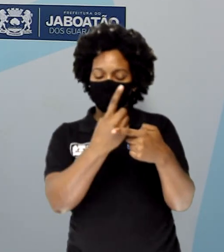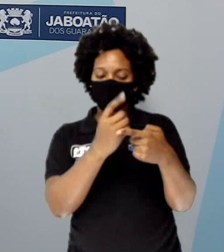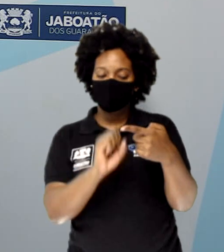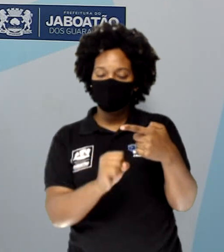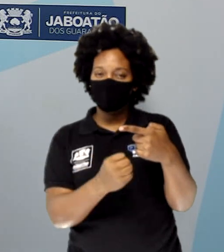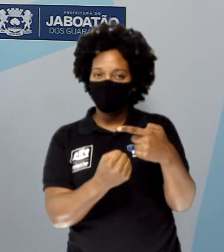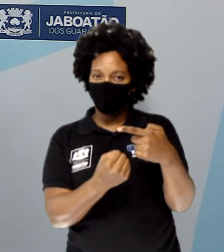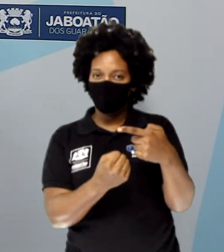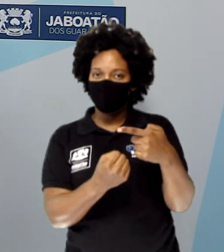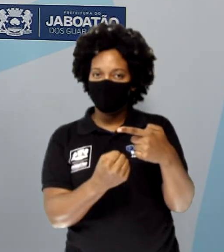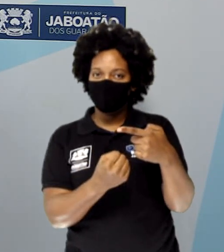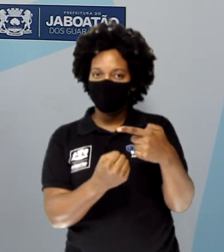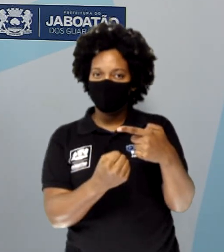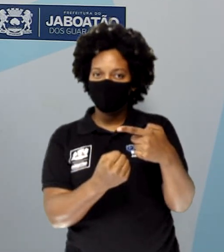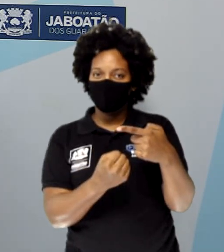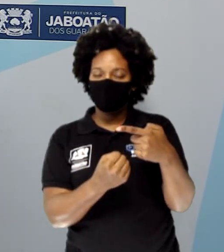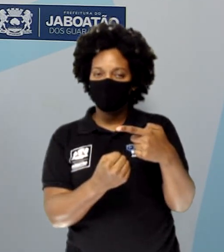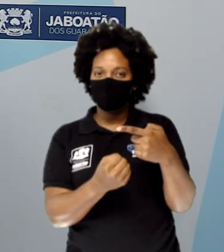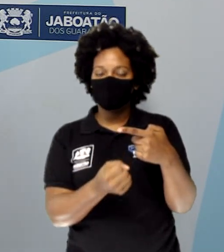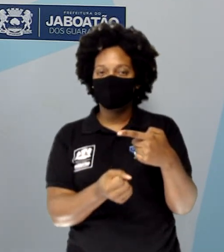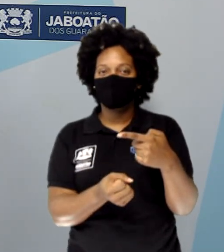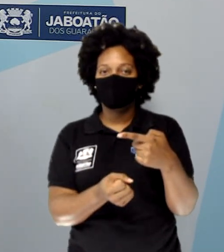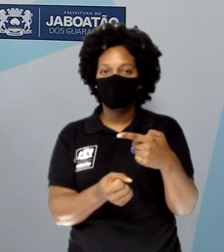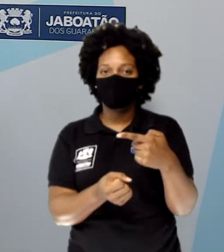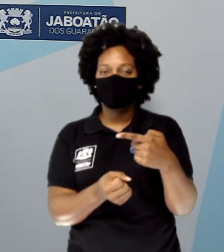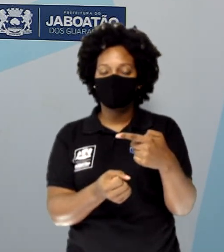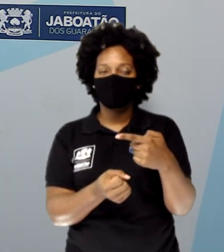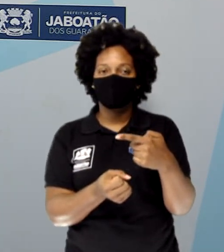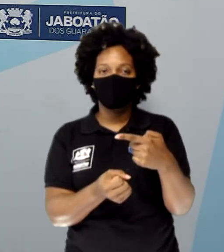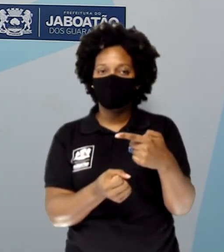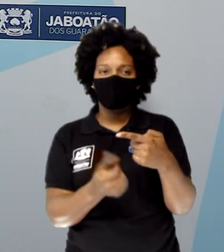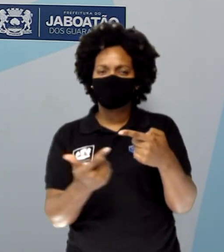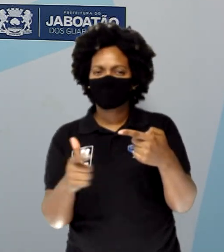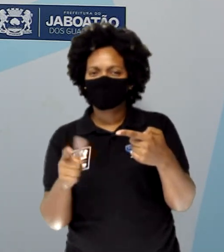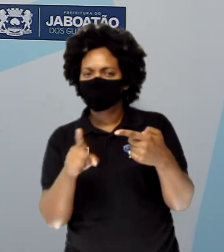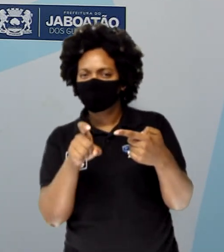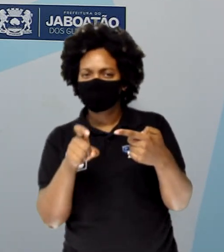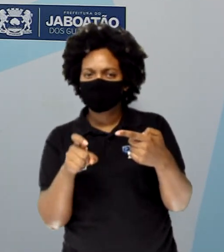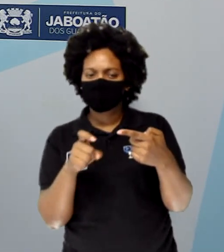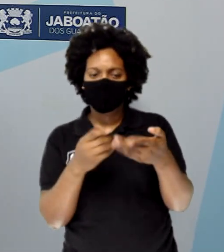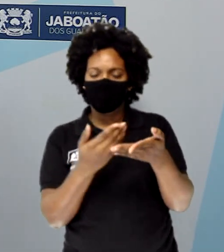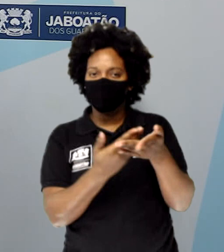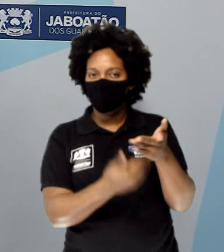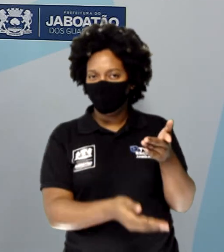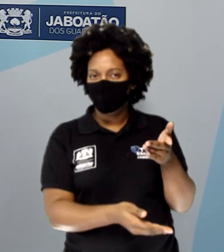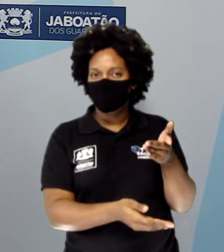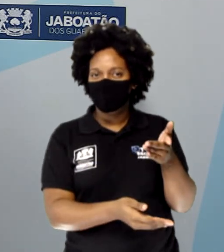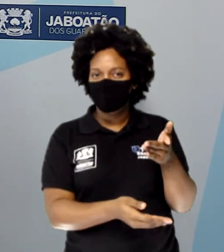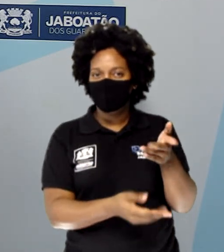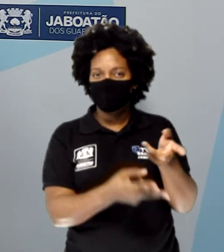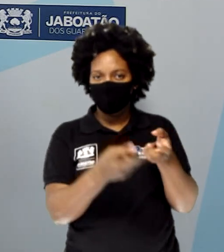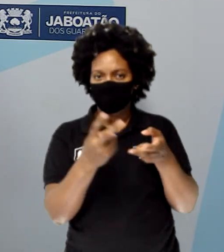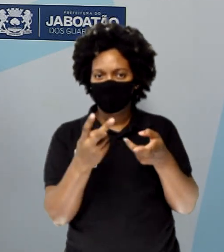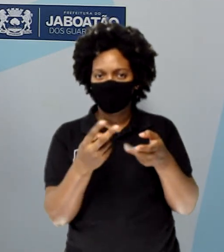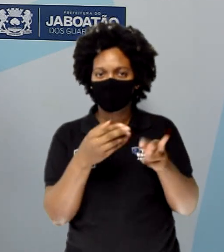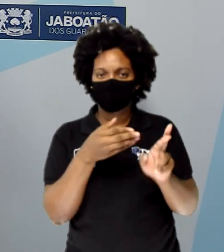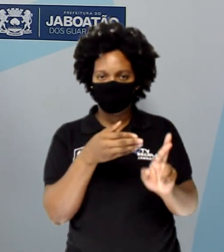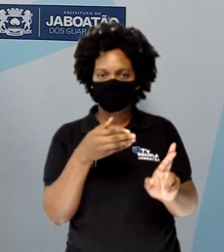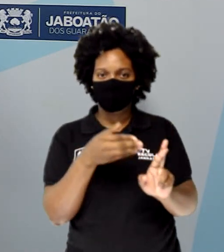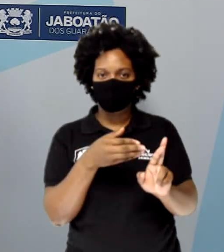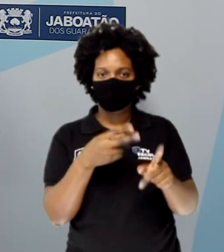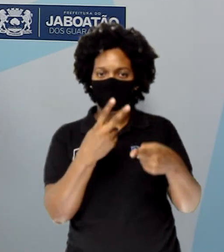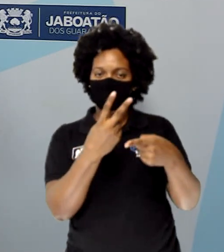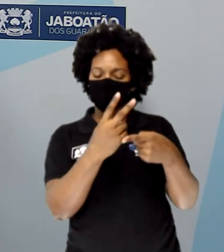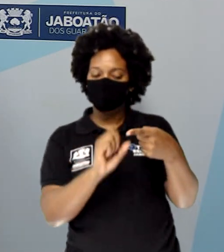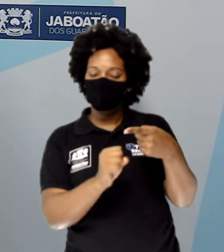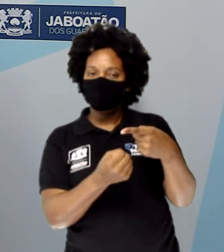1/8 ali de verde consumido pelo César, e aqui o que não tem xizinho foi o que sobrou. A gente viu que isso representava